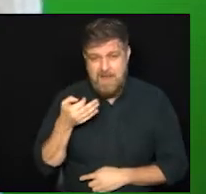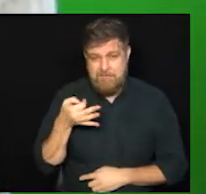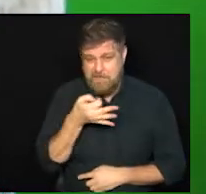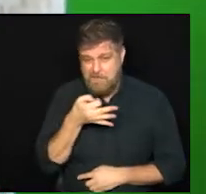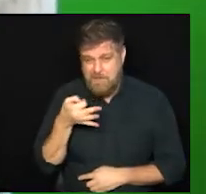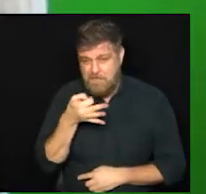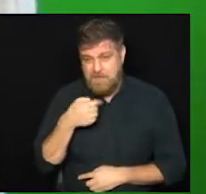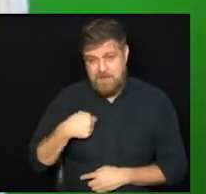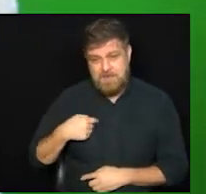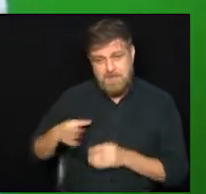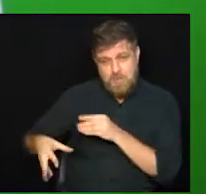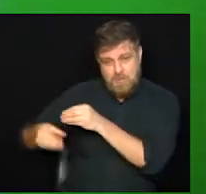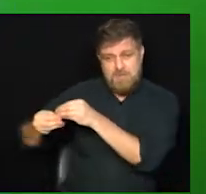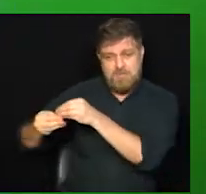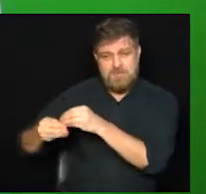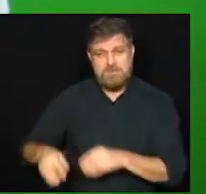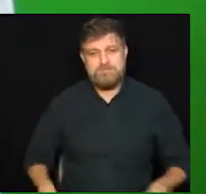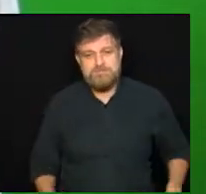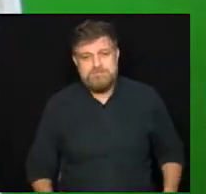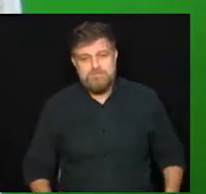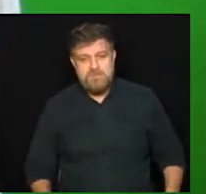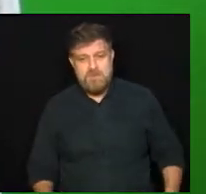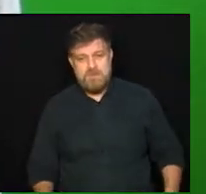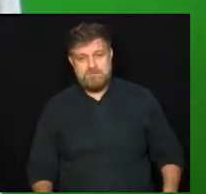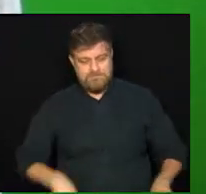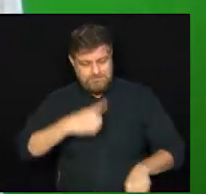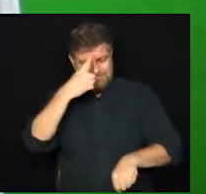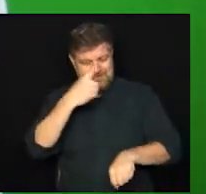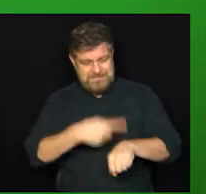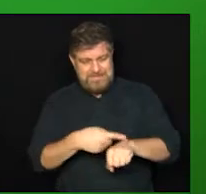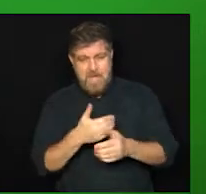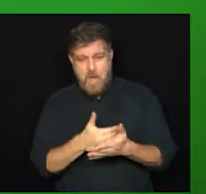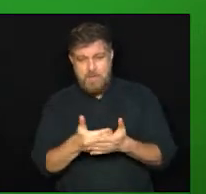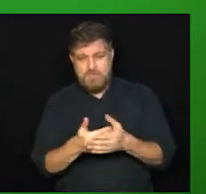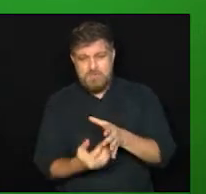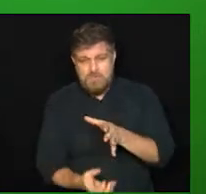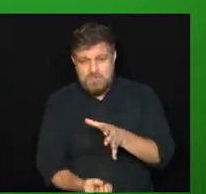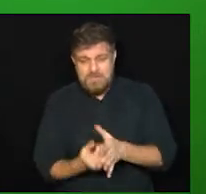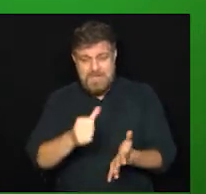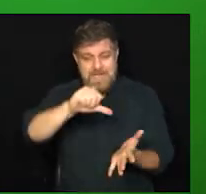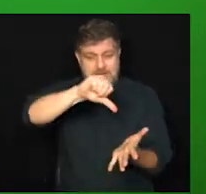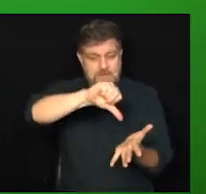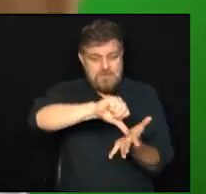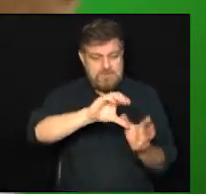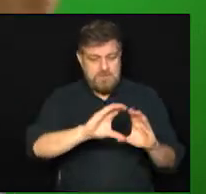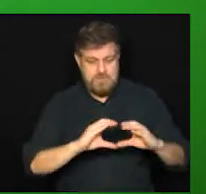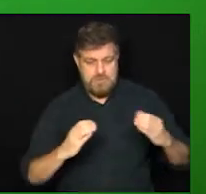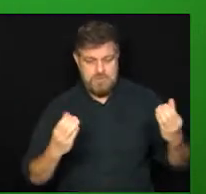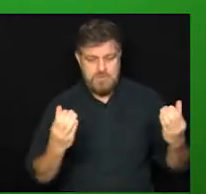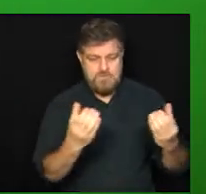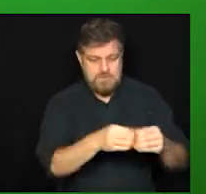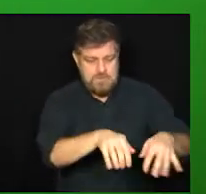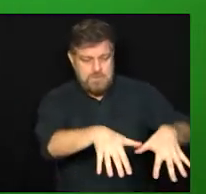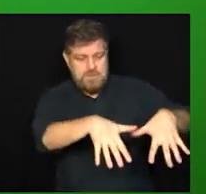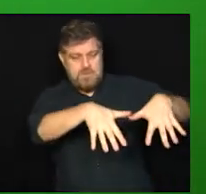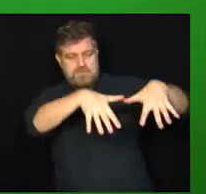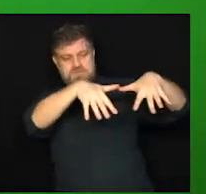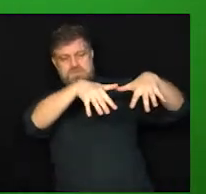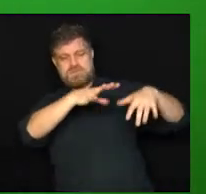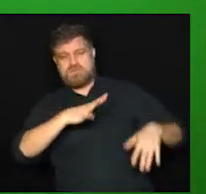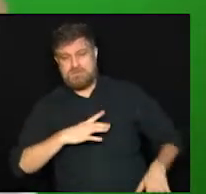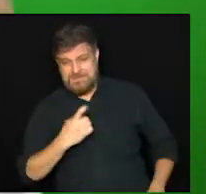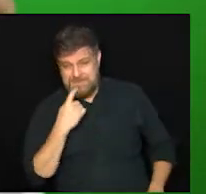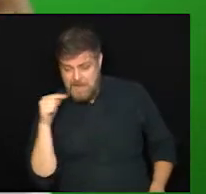Assim que começou a surgir, né, os centros de convenções em Campinas, que é muito importante os